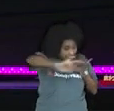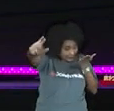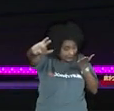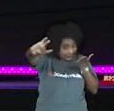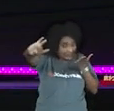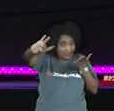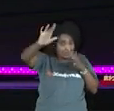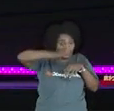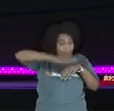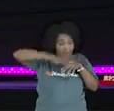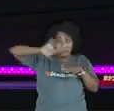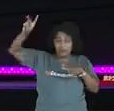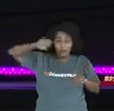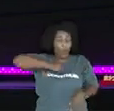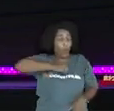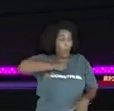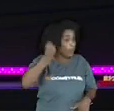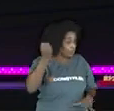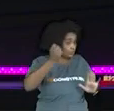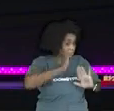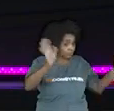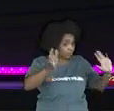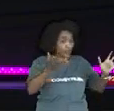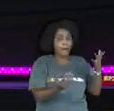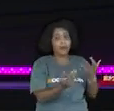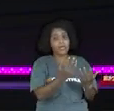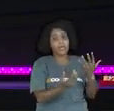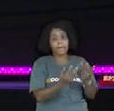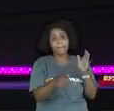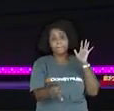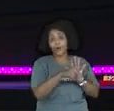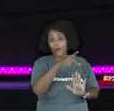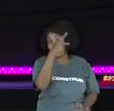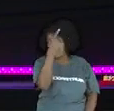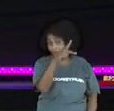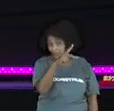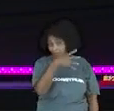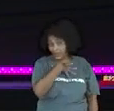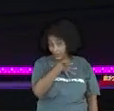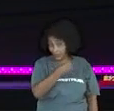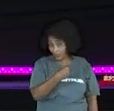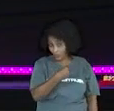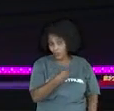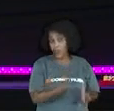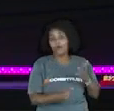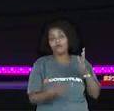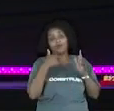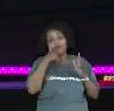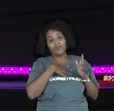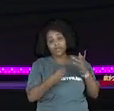que o senhor Oi filha como queimar seus filhos e filhas no